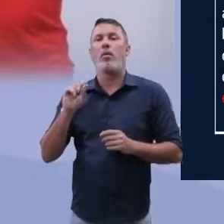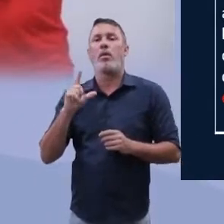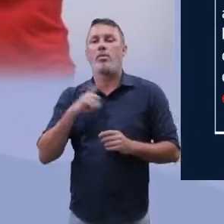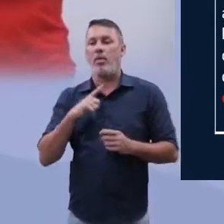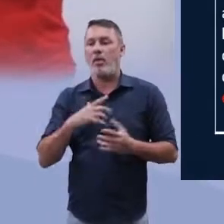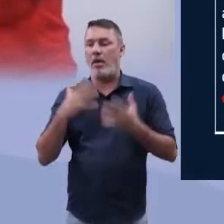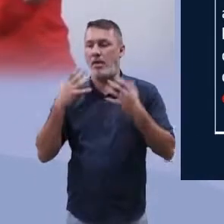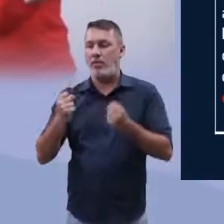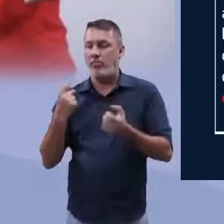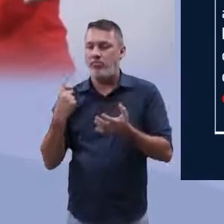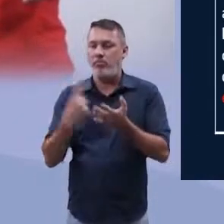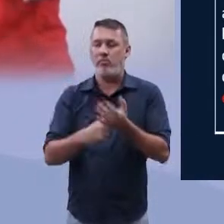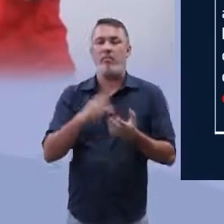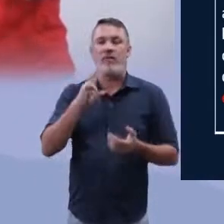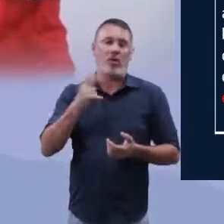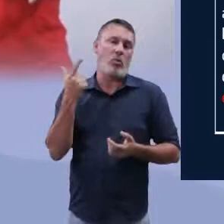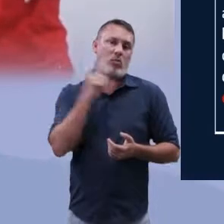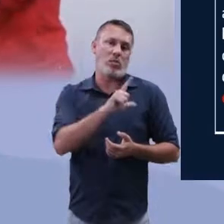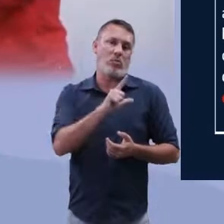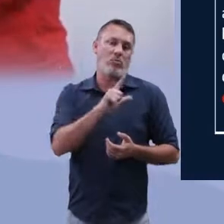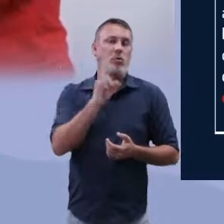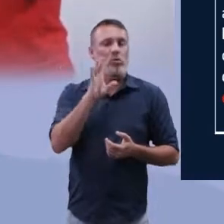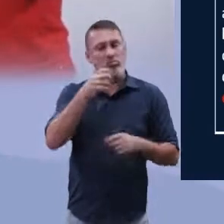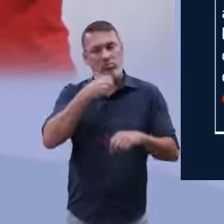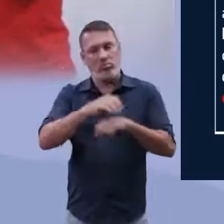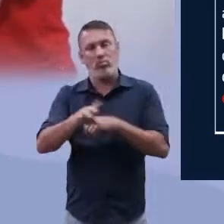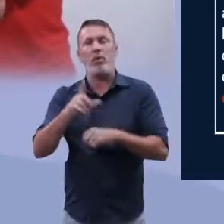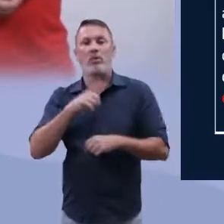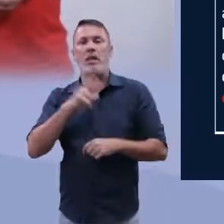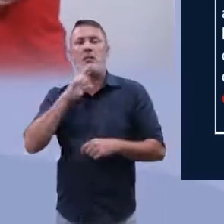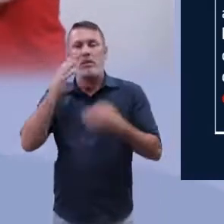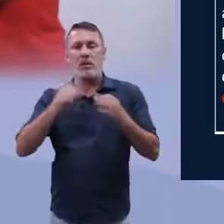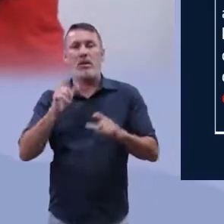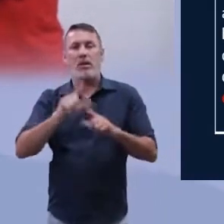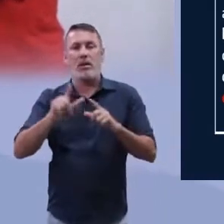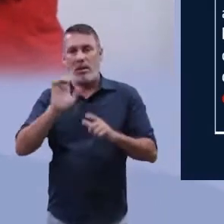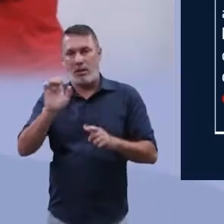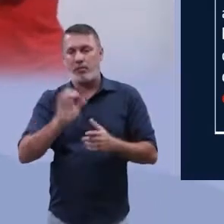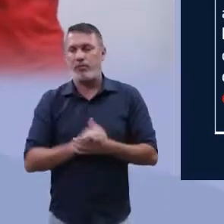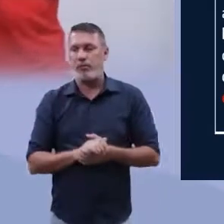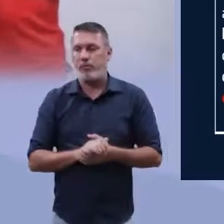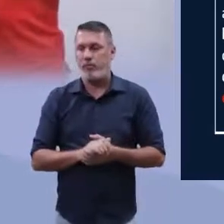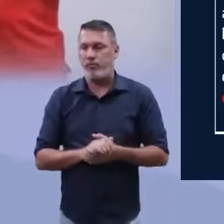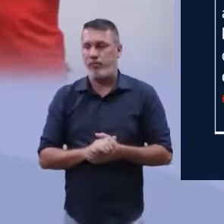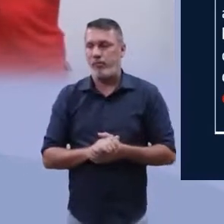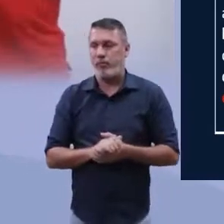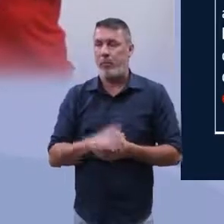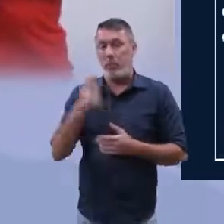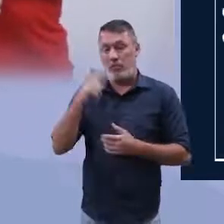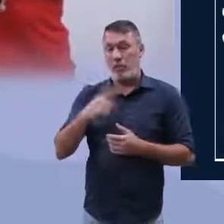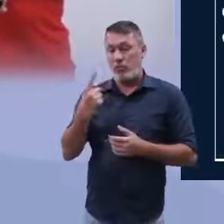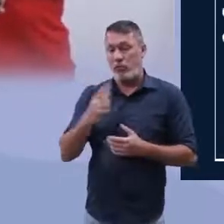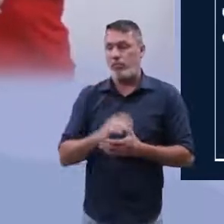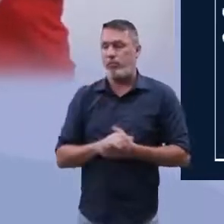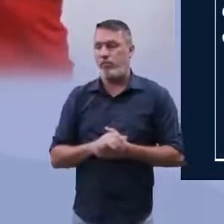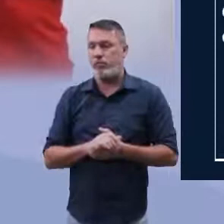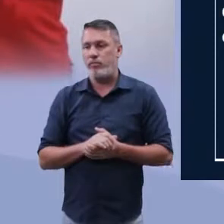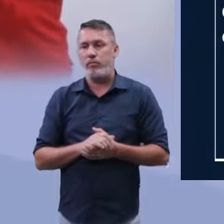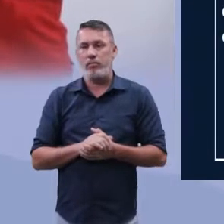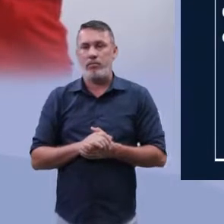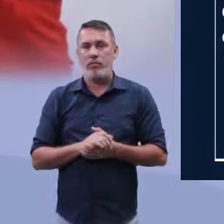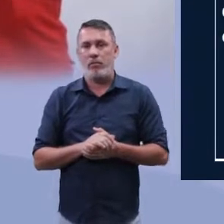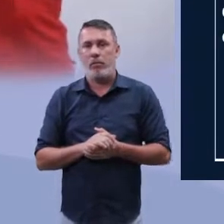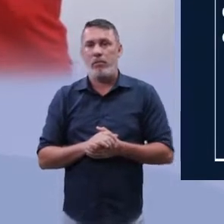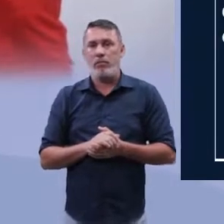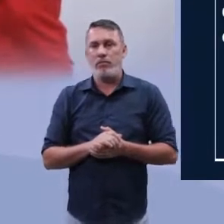é estar apto a, é conseguir. Então fica aí na SPM aí a questão letra E. Indicate